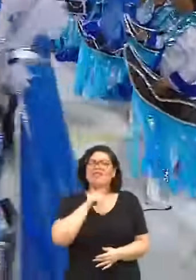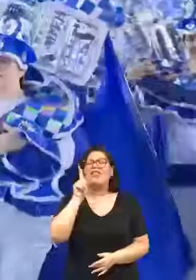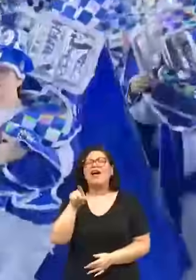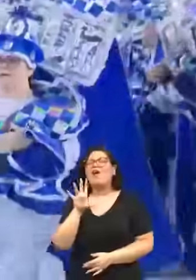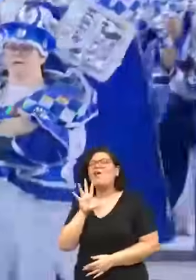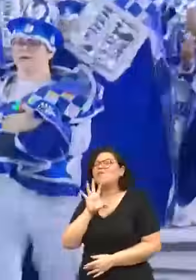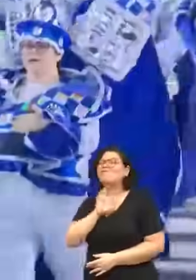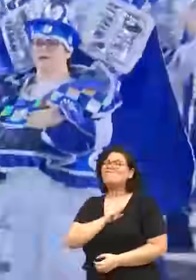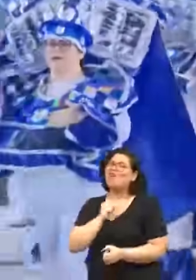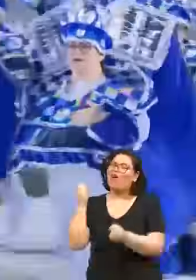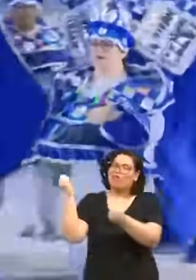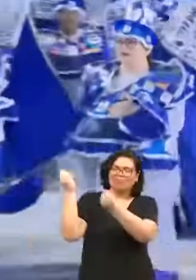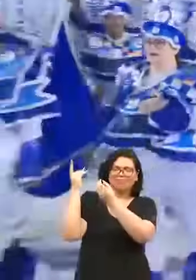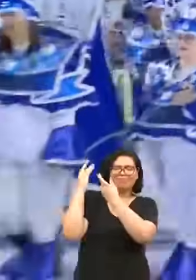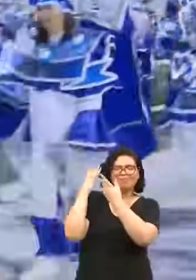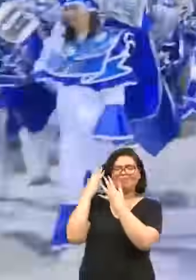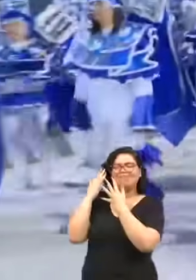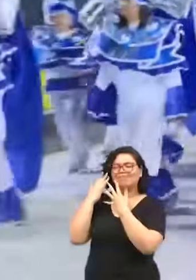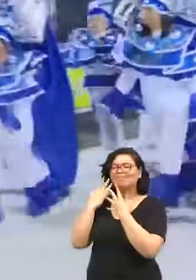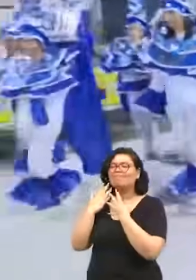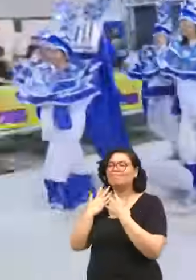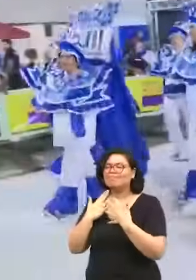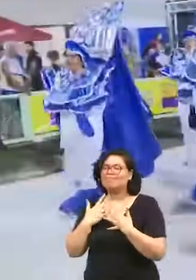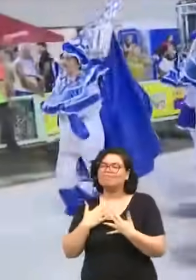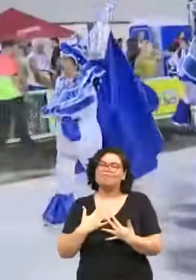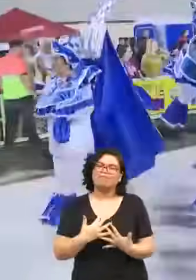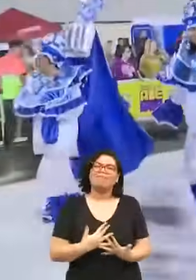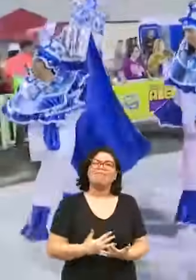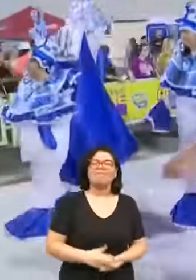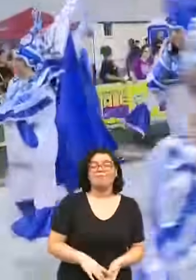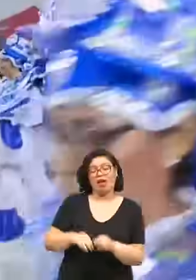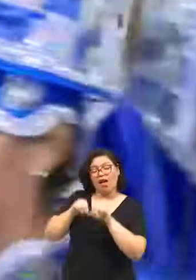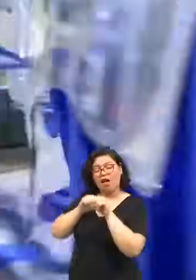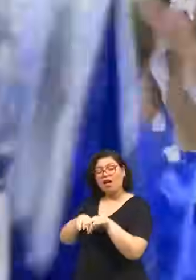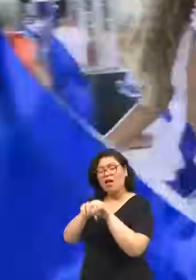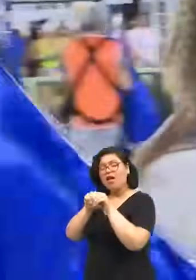que nos inspira e ensinar e